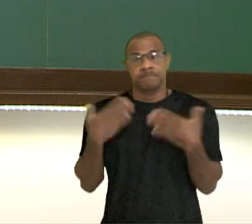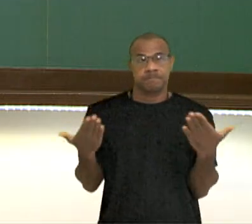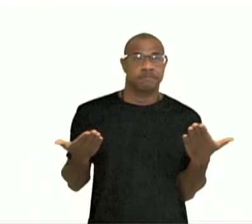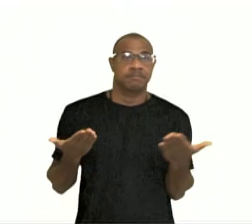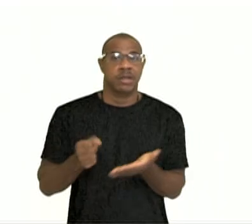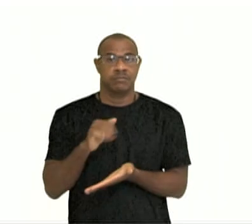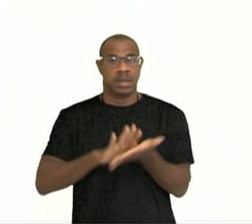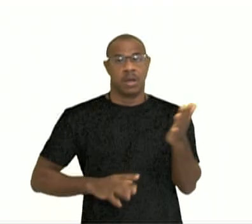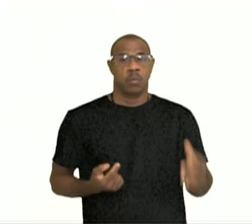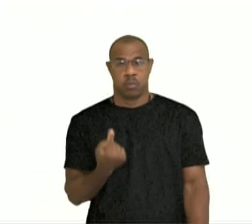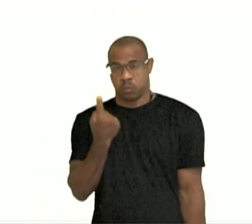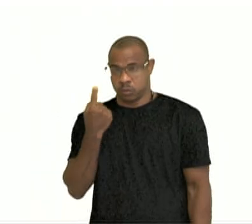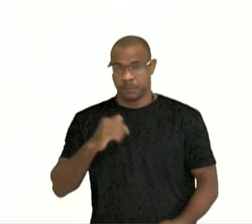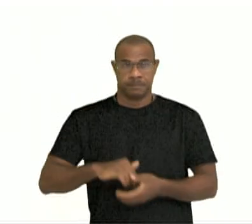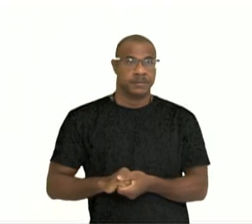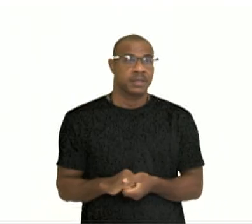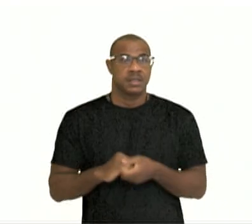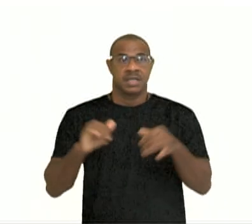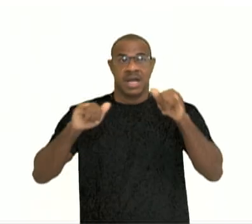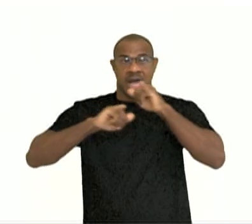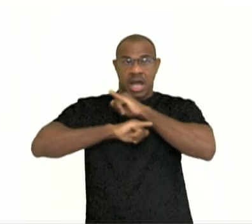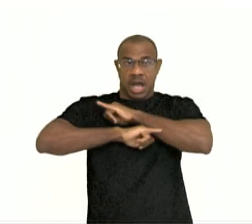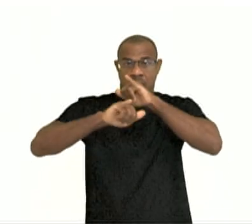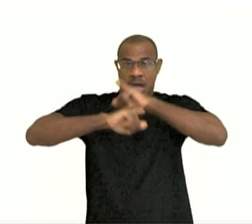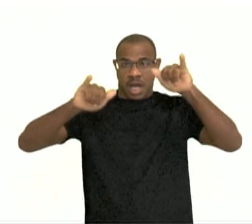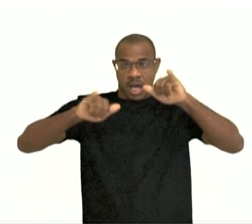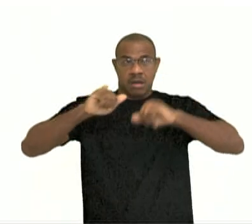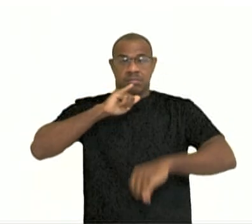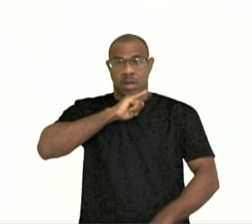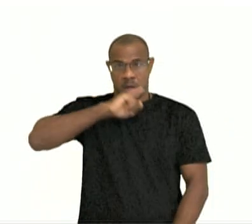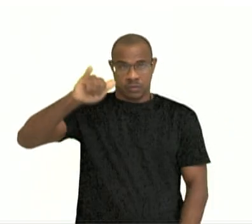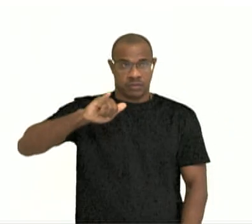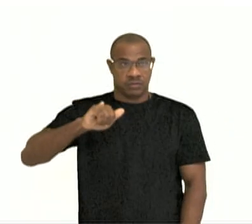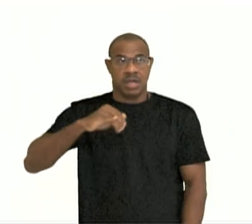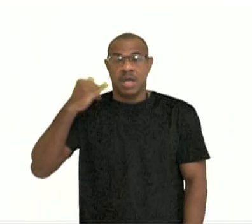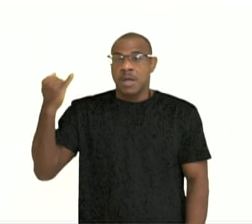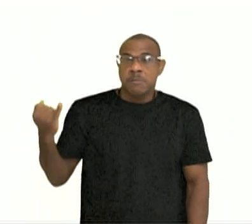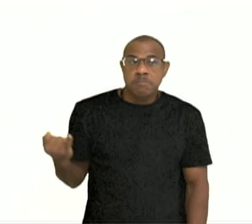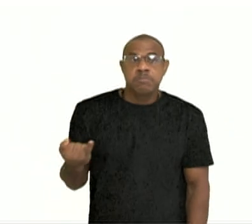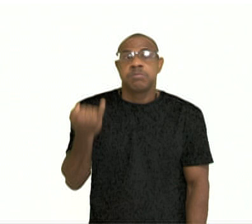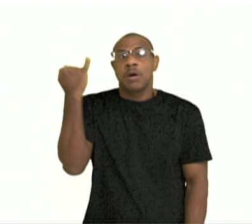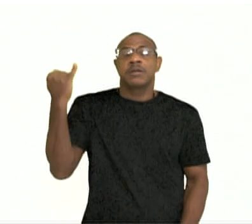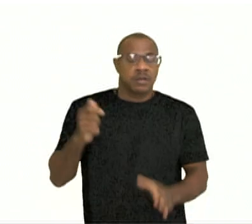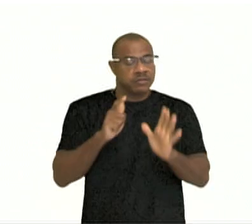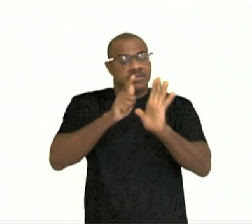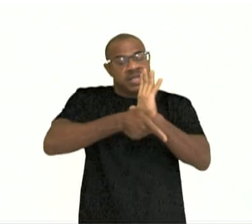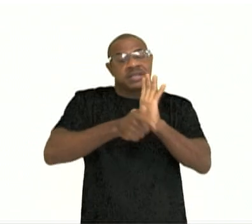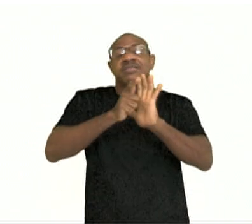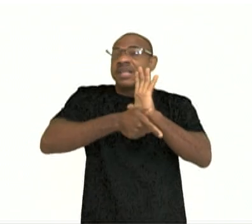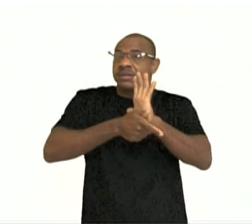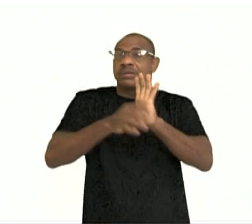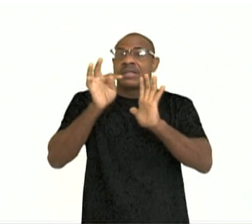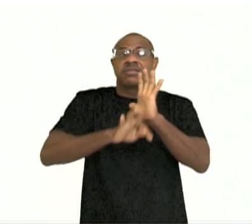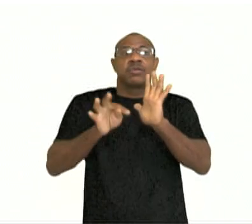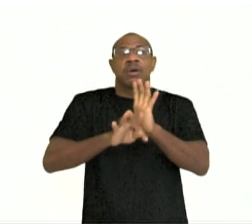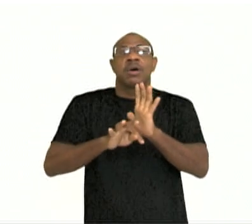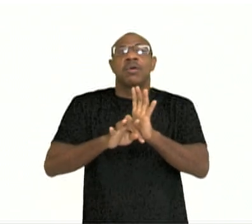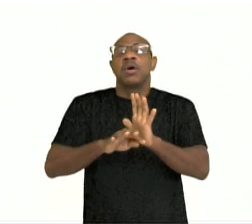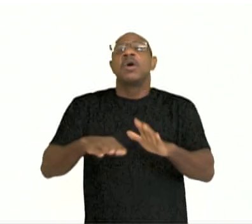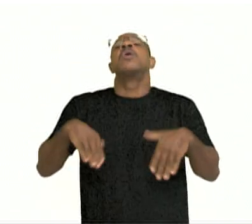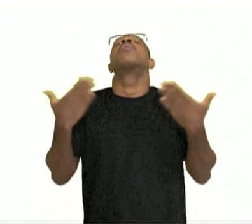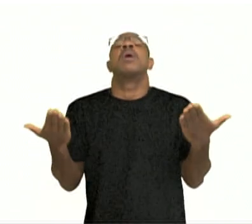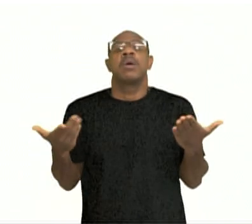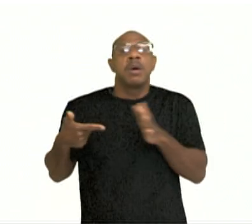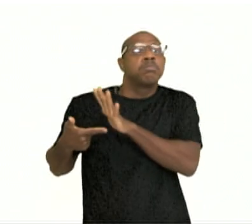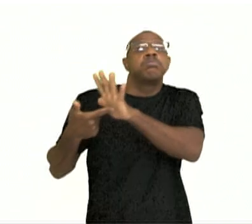atividade 1. A notícia é um gênero textual pertencente a qual esfera de circulação? Por onde que ela